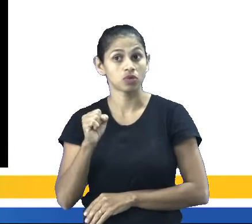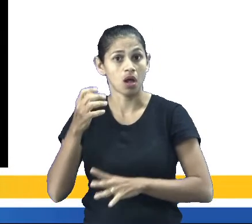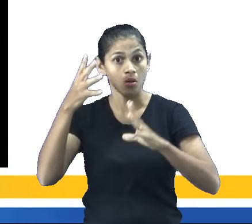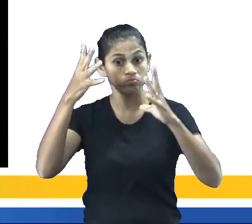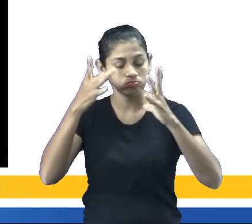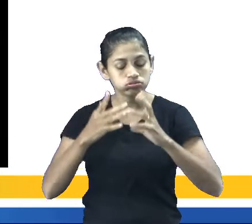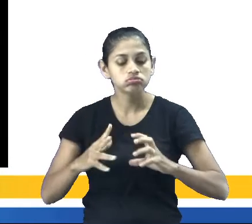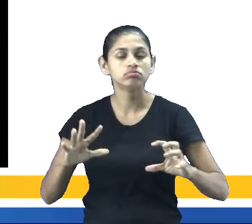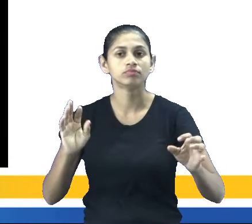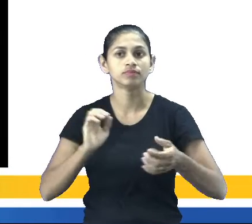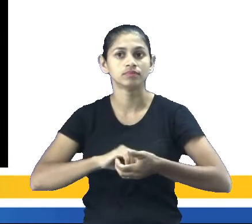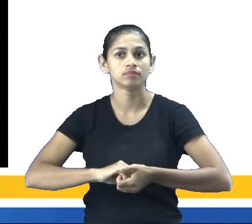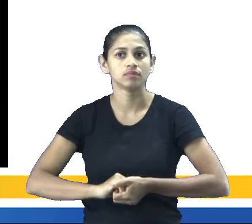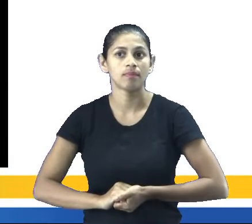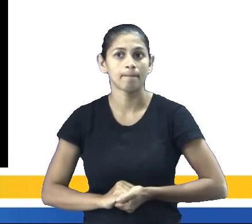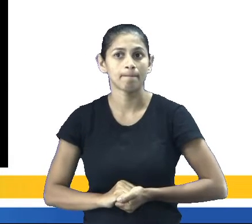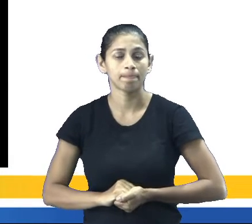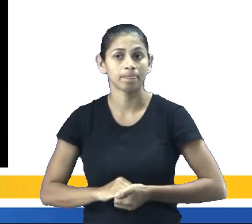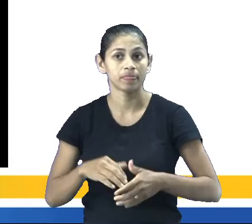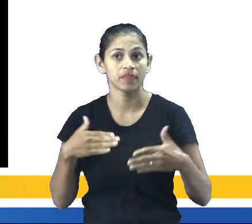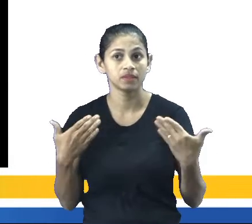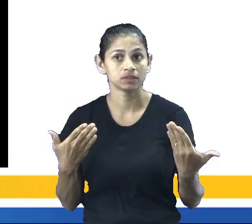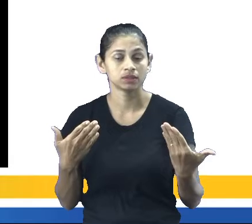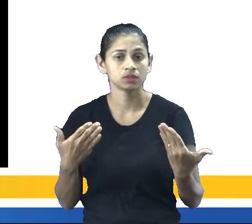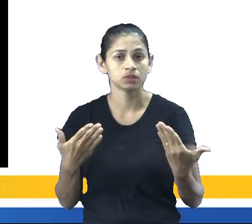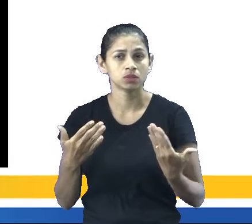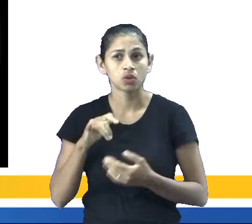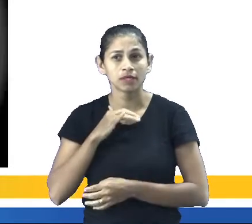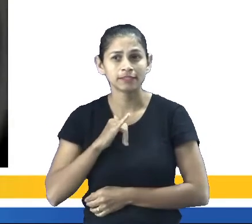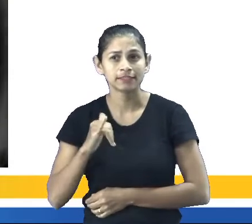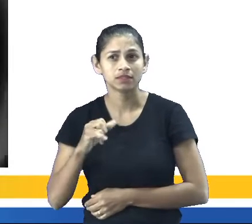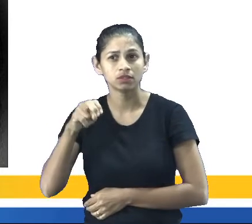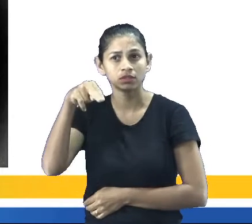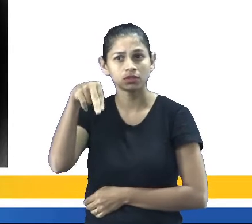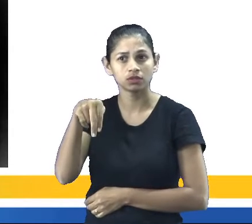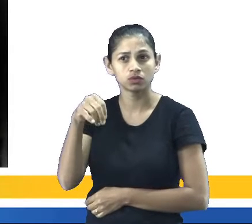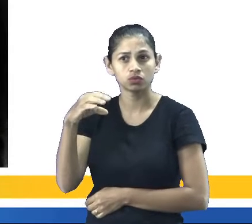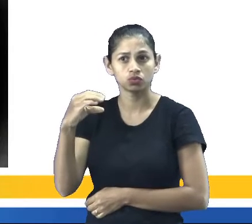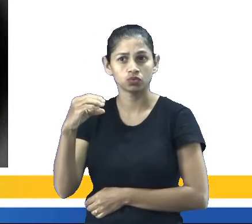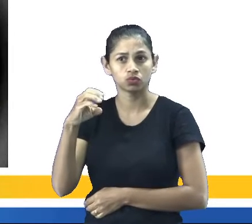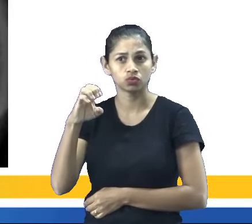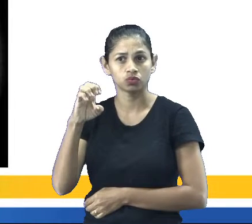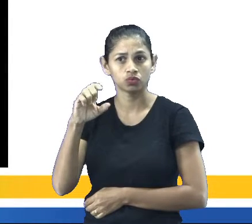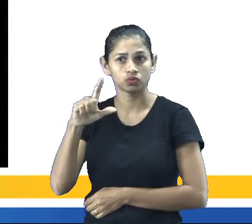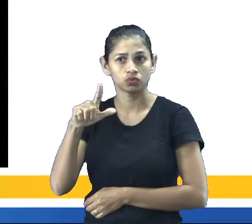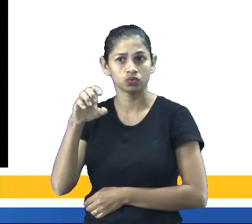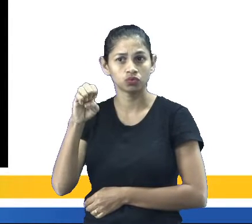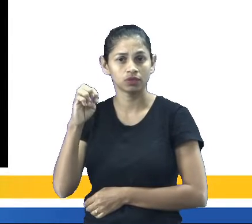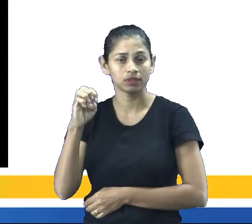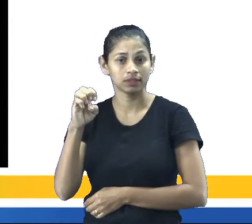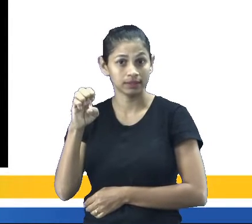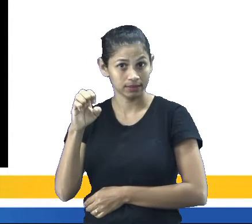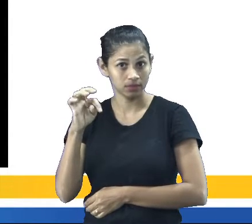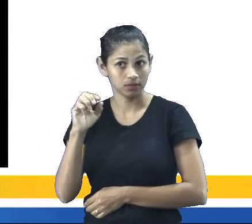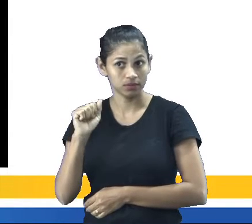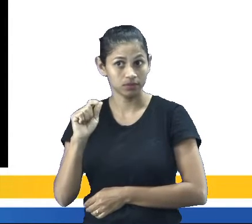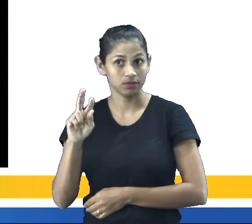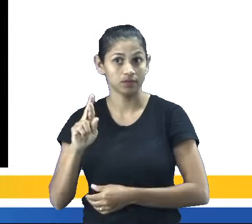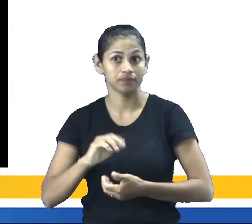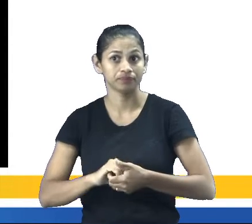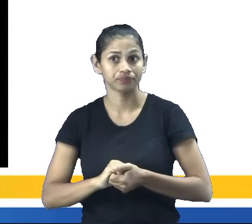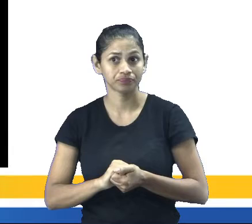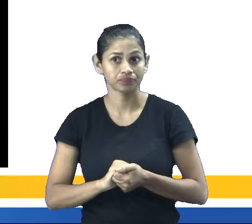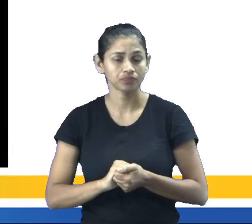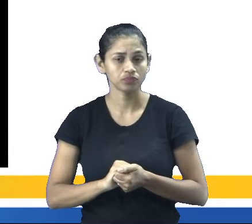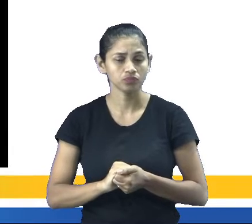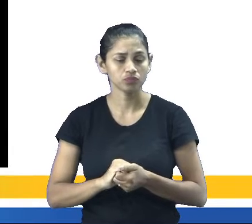produção de energia elétrica. Então, a energia nuclear, como que ela funciona, gente? Lá nos reatores de uma usina nuclear, que